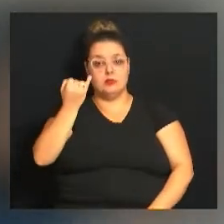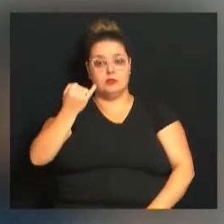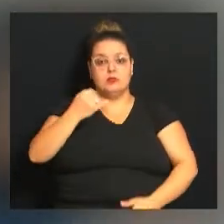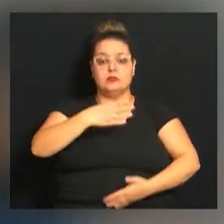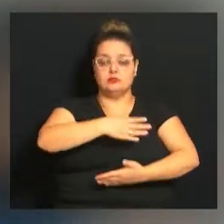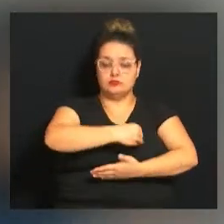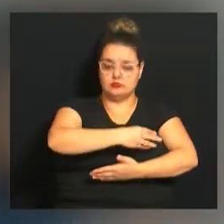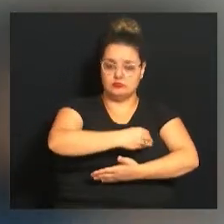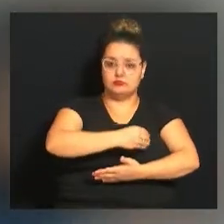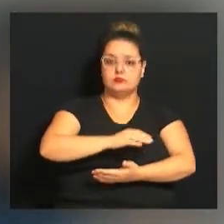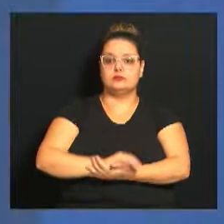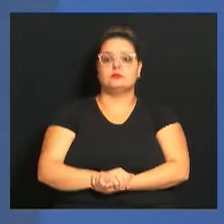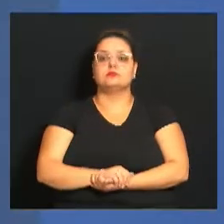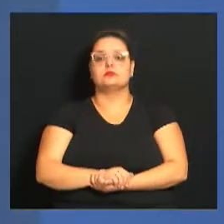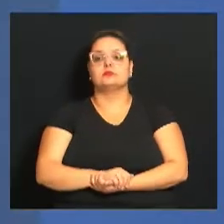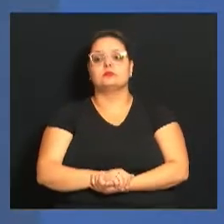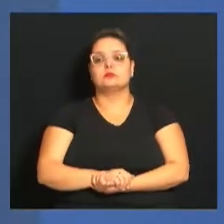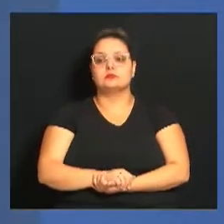materno.